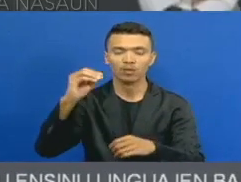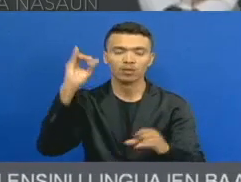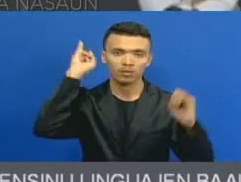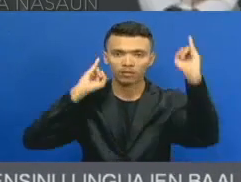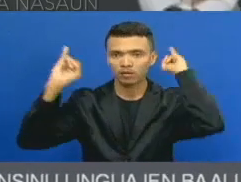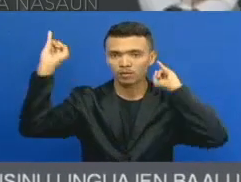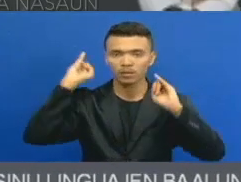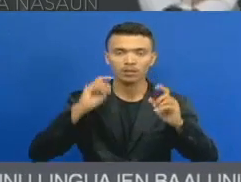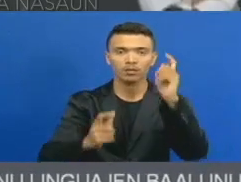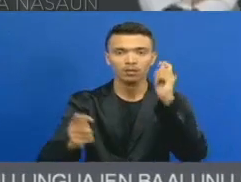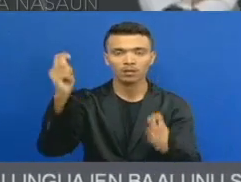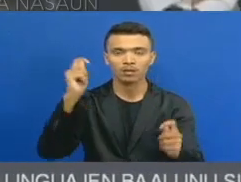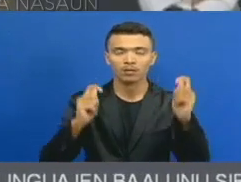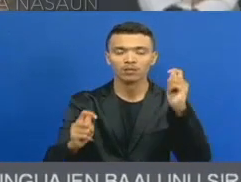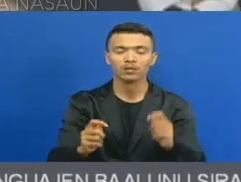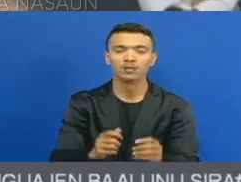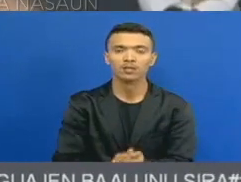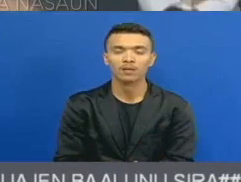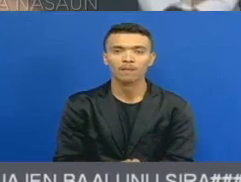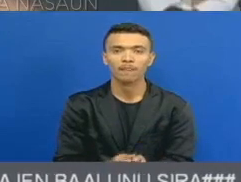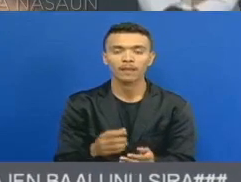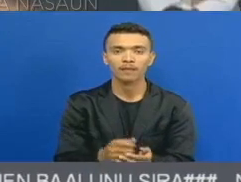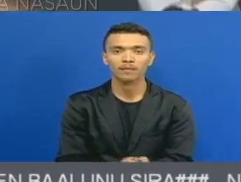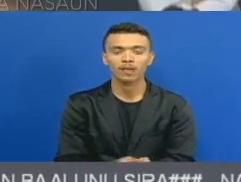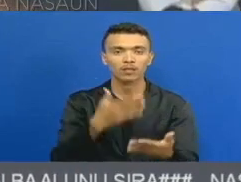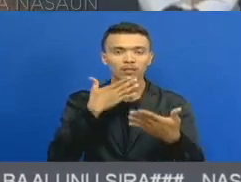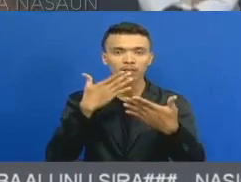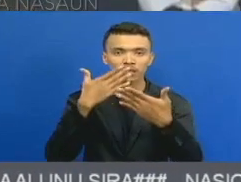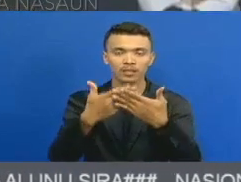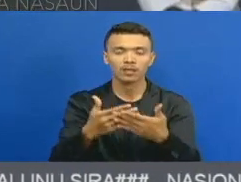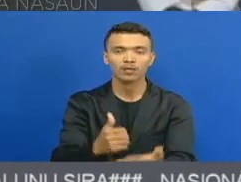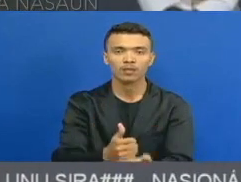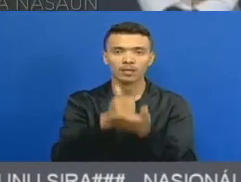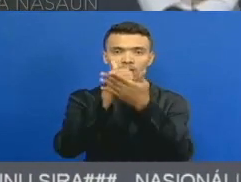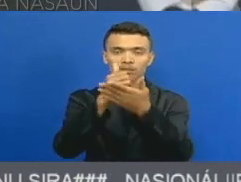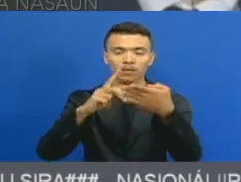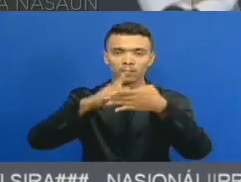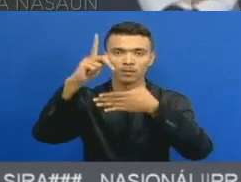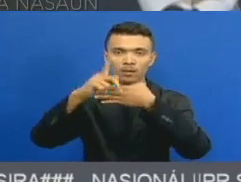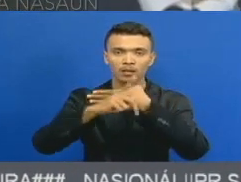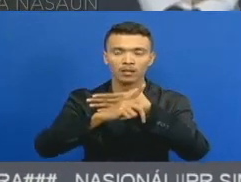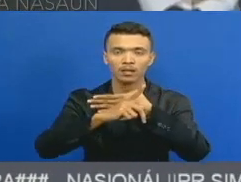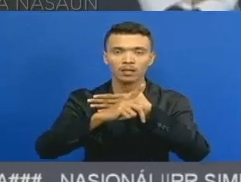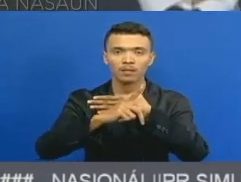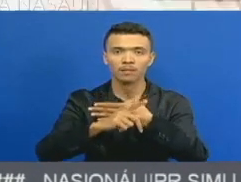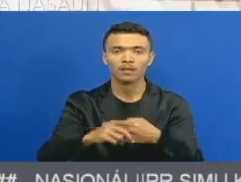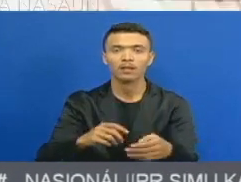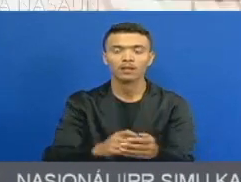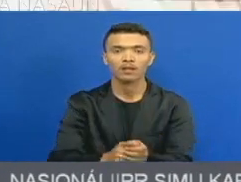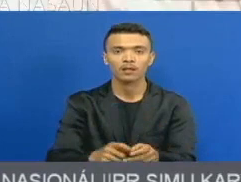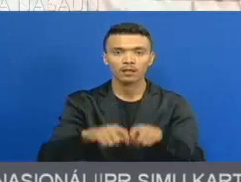informação tecnologia no insa e dané atosai diaclutan onde apoia o programa digitalização